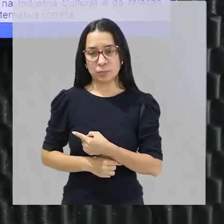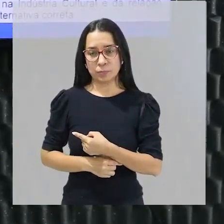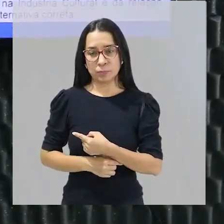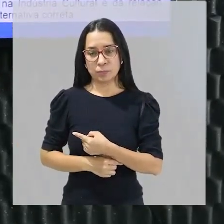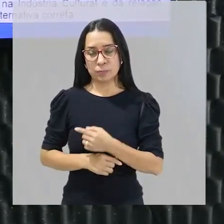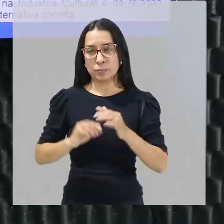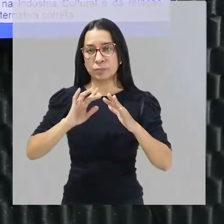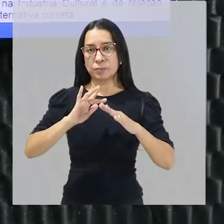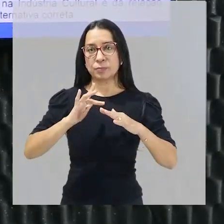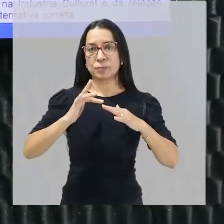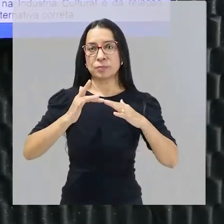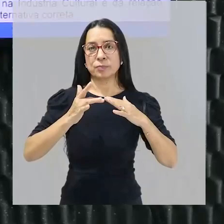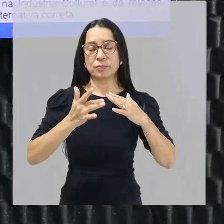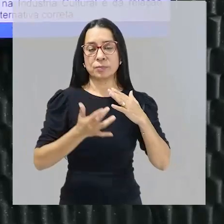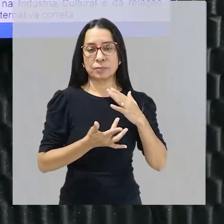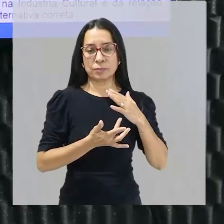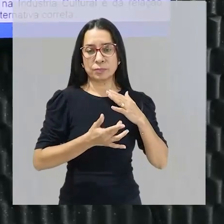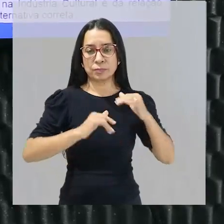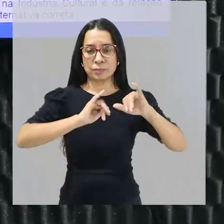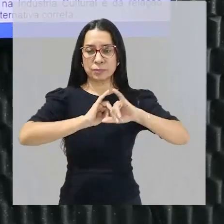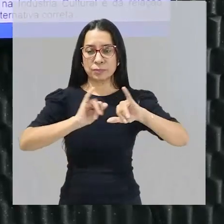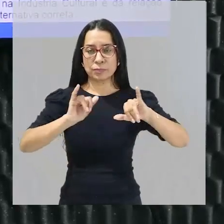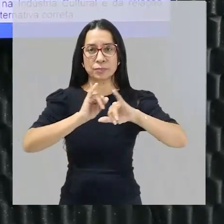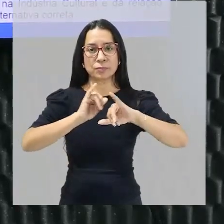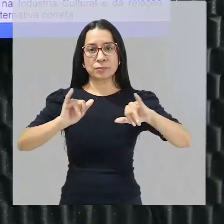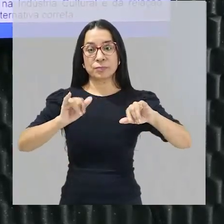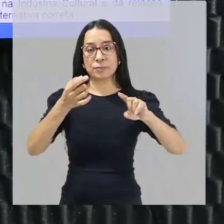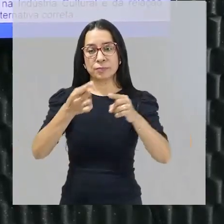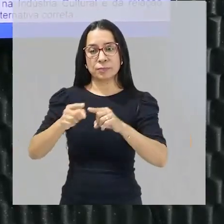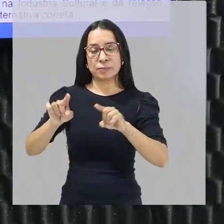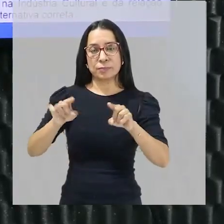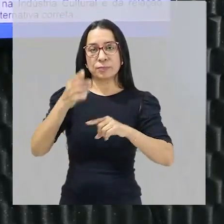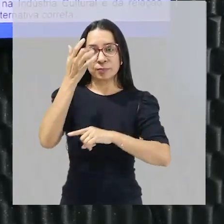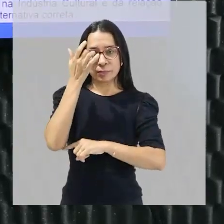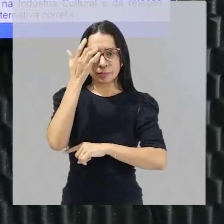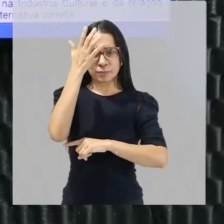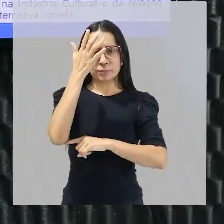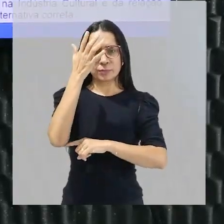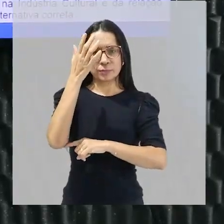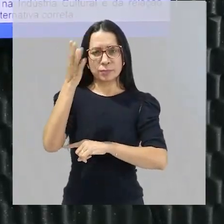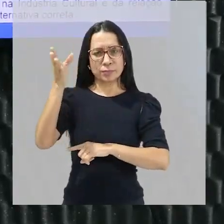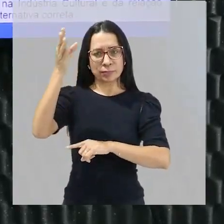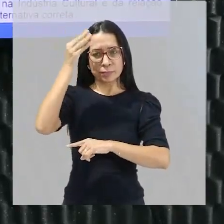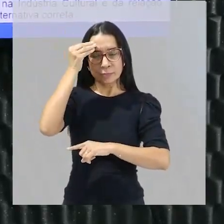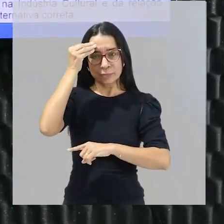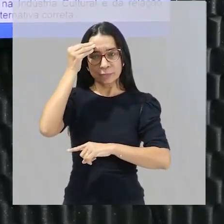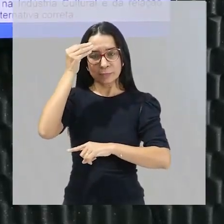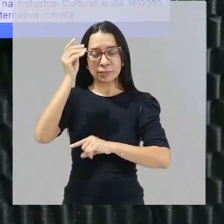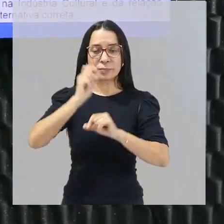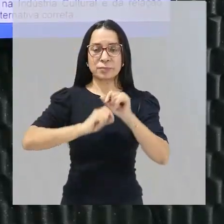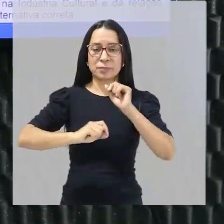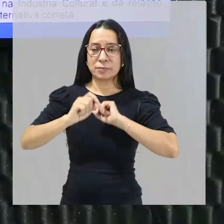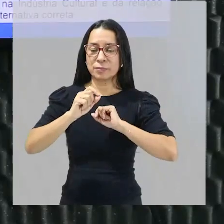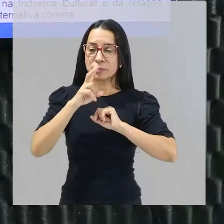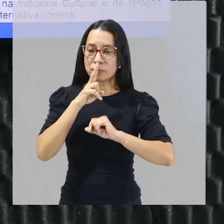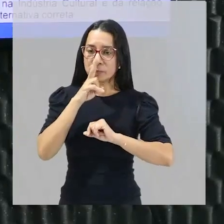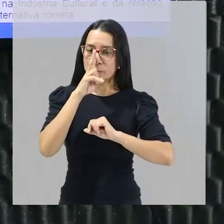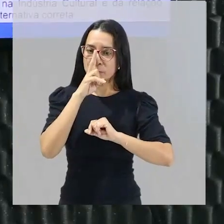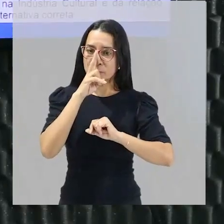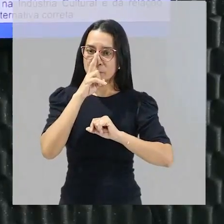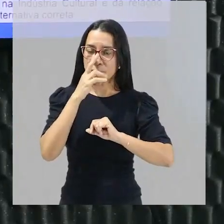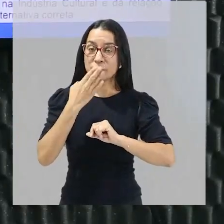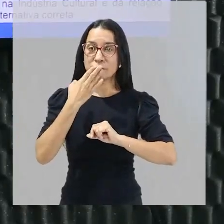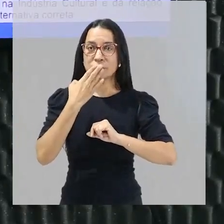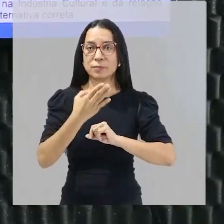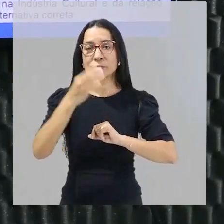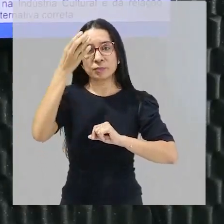redes sociais têm divulgado músicas de fácil memorização e com forte apelo à cultura de massa, quer dizer, fácil